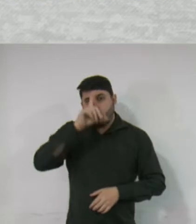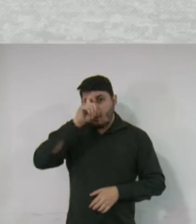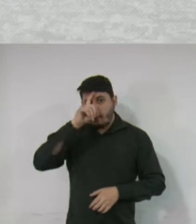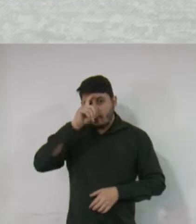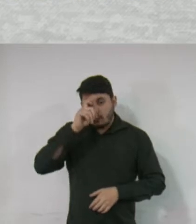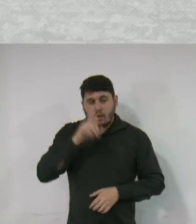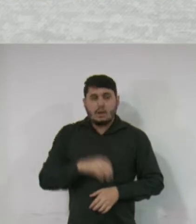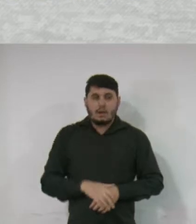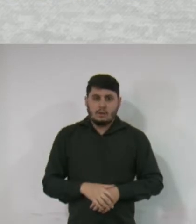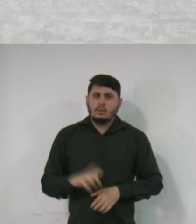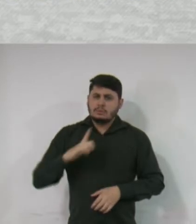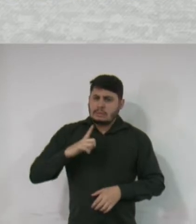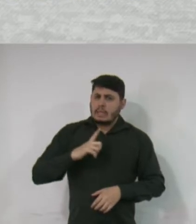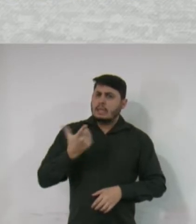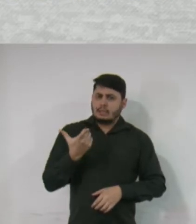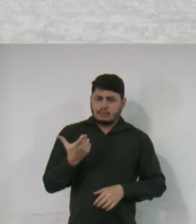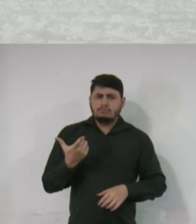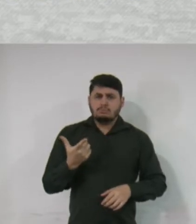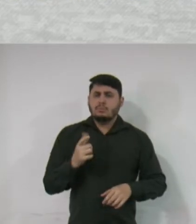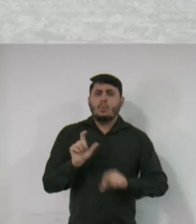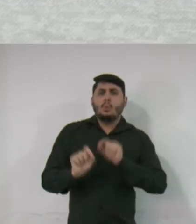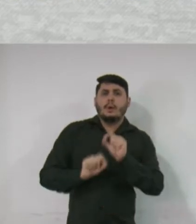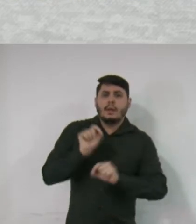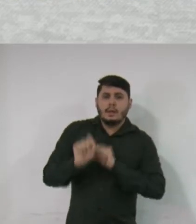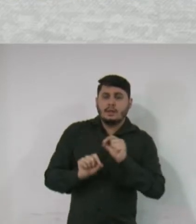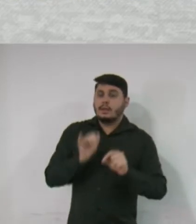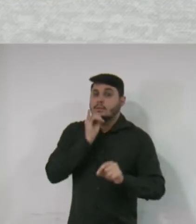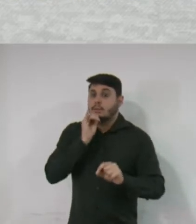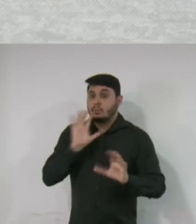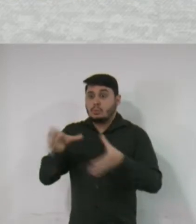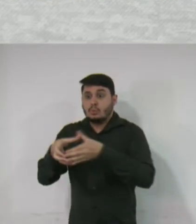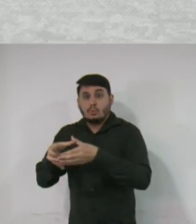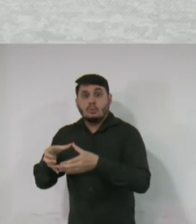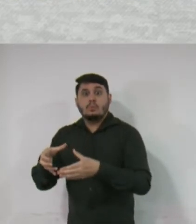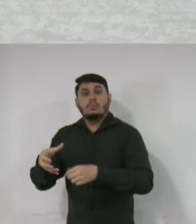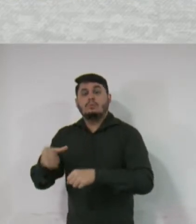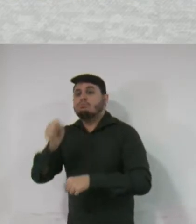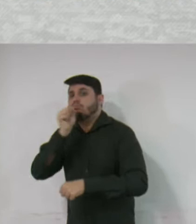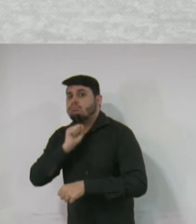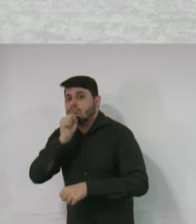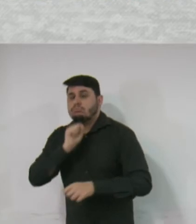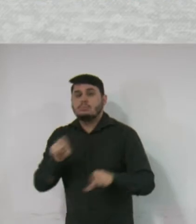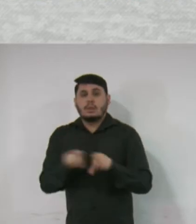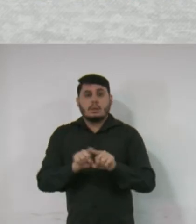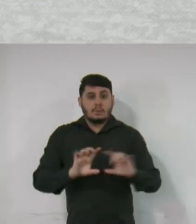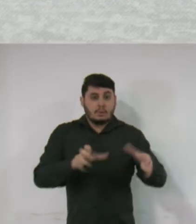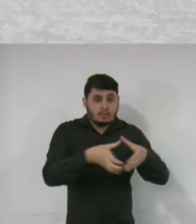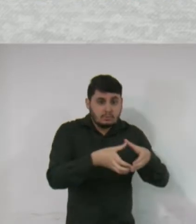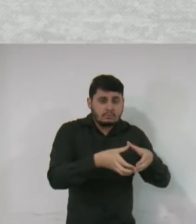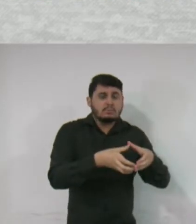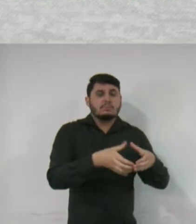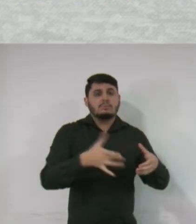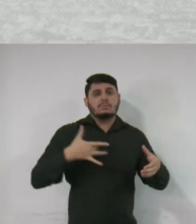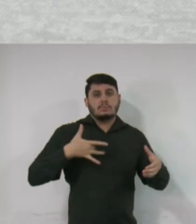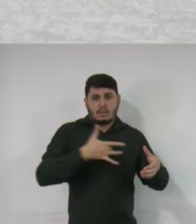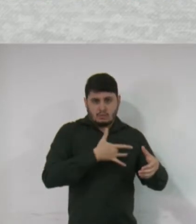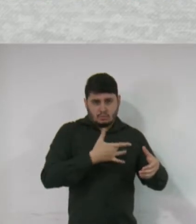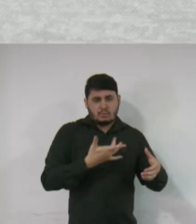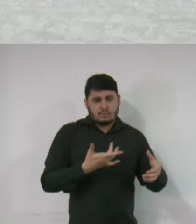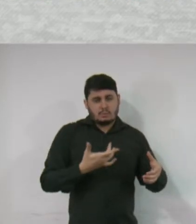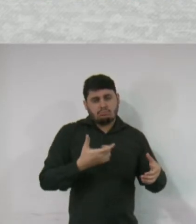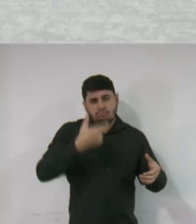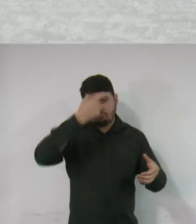perfil parecido de atendimentos na âmbito do idoso, dos atendimentos de saúde mental, na UPinha da Boa Vista também, no Disque